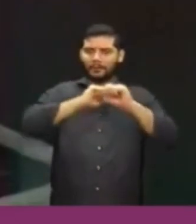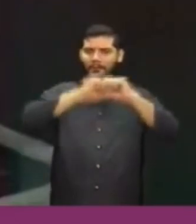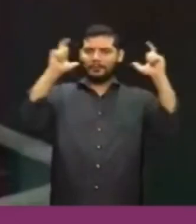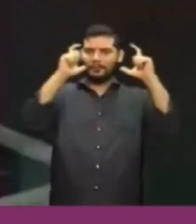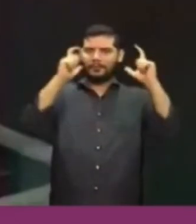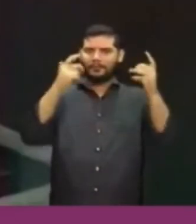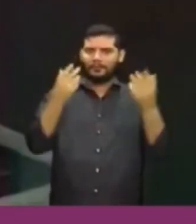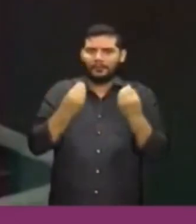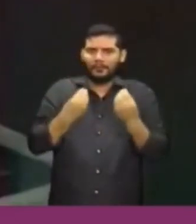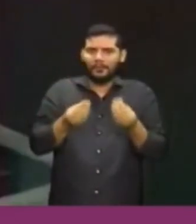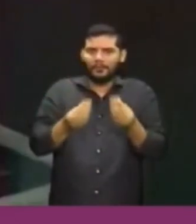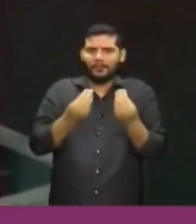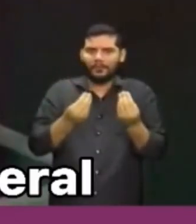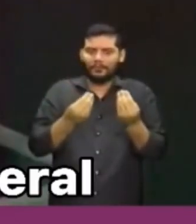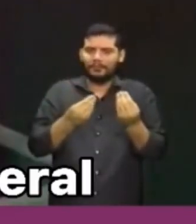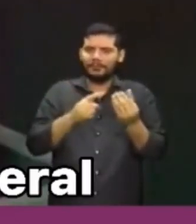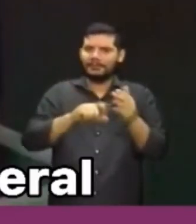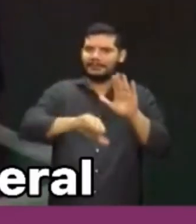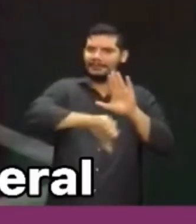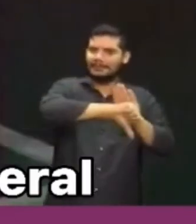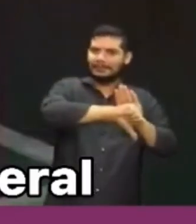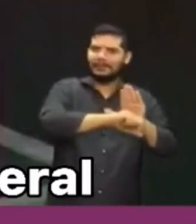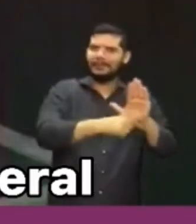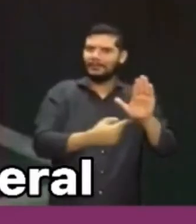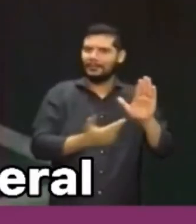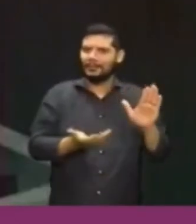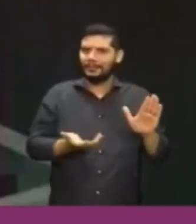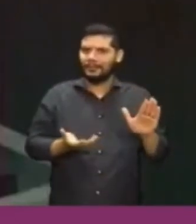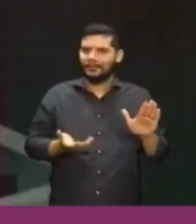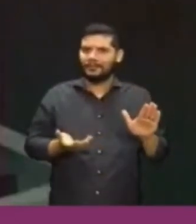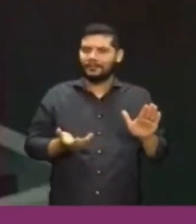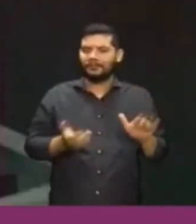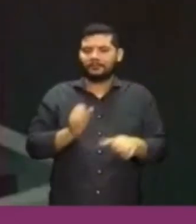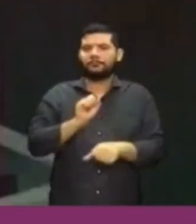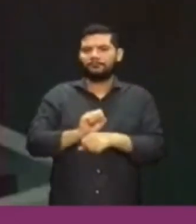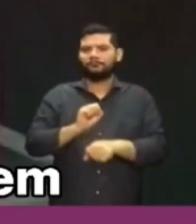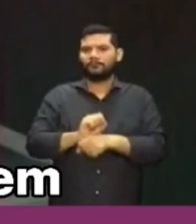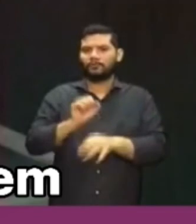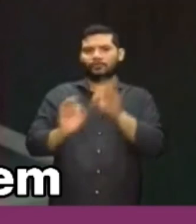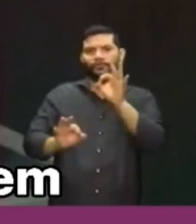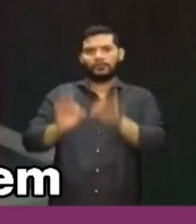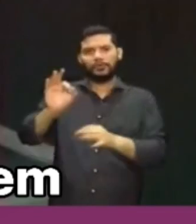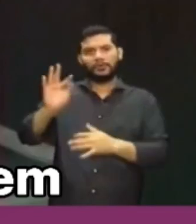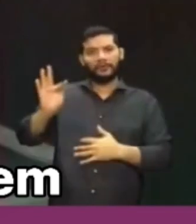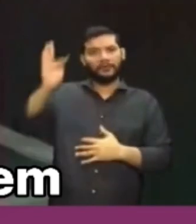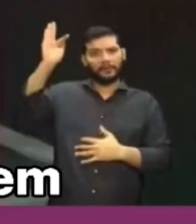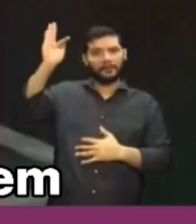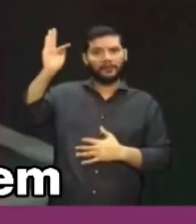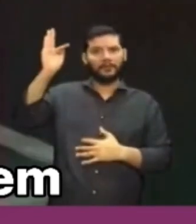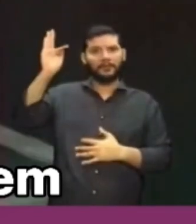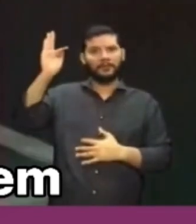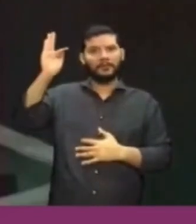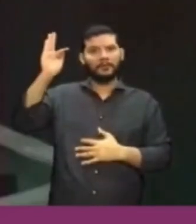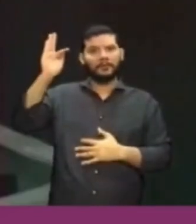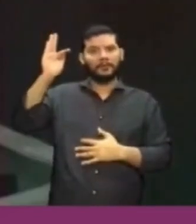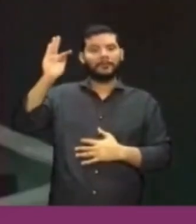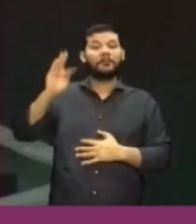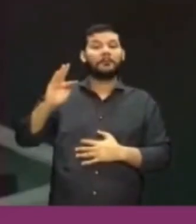aqui é criminoso. Eu espero que a Justiça Federal... Bom, a Justiça deu até